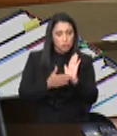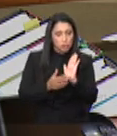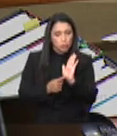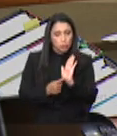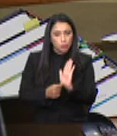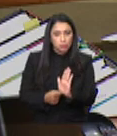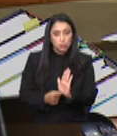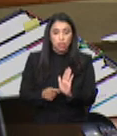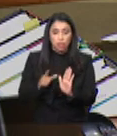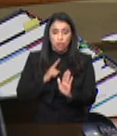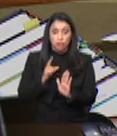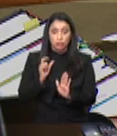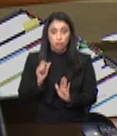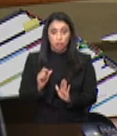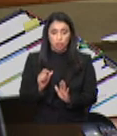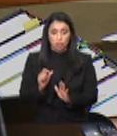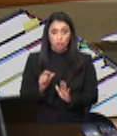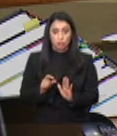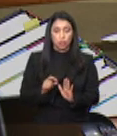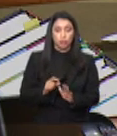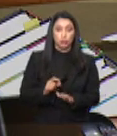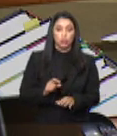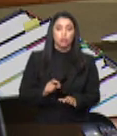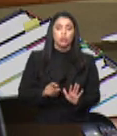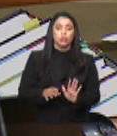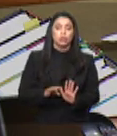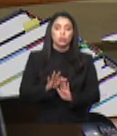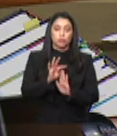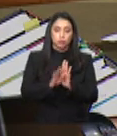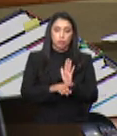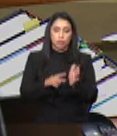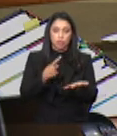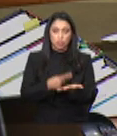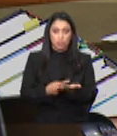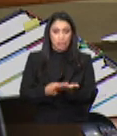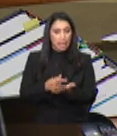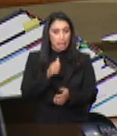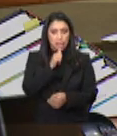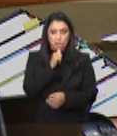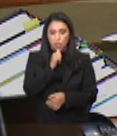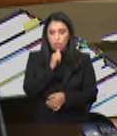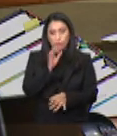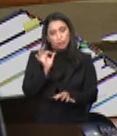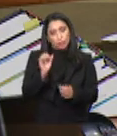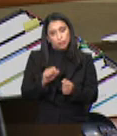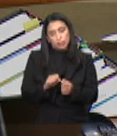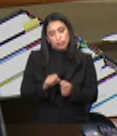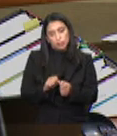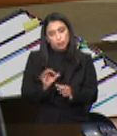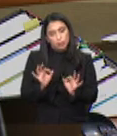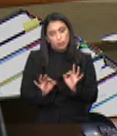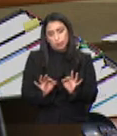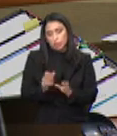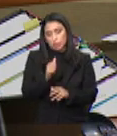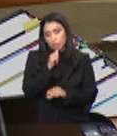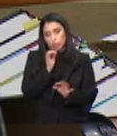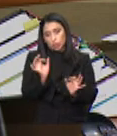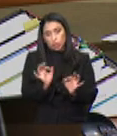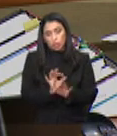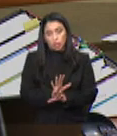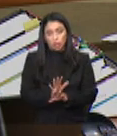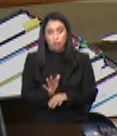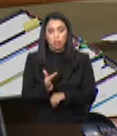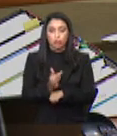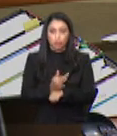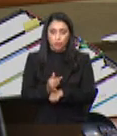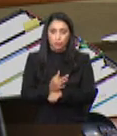Sua Excelência é redator para o acordo, que ainda não se fez porque o julgamento não acabou, por isso continua